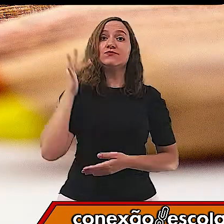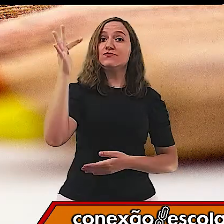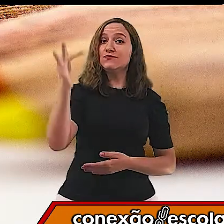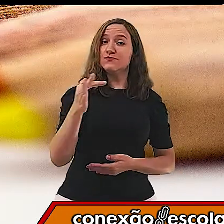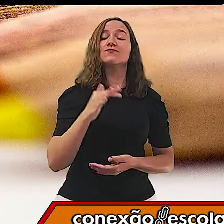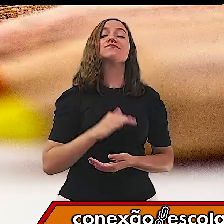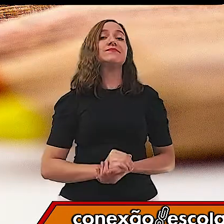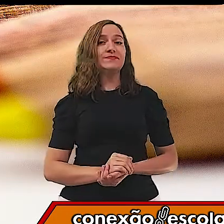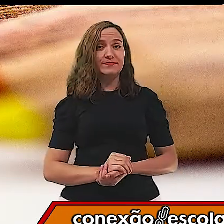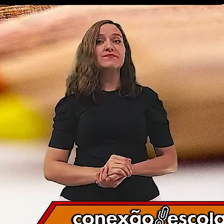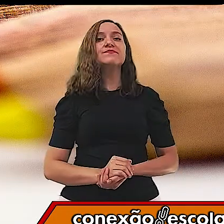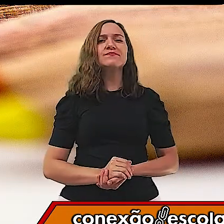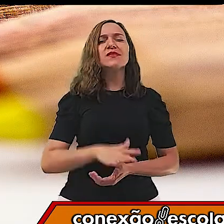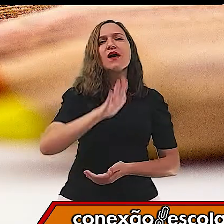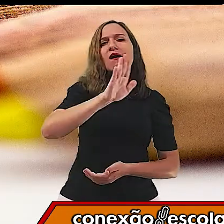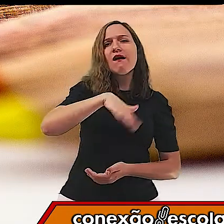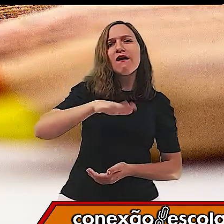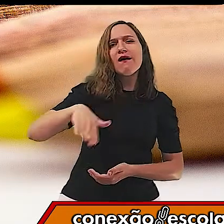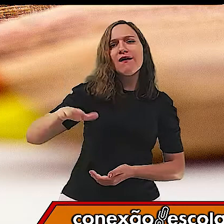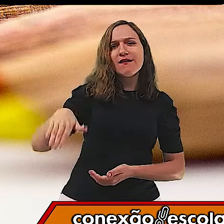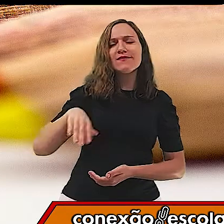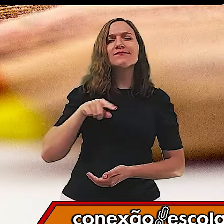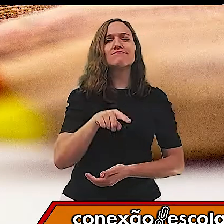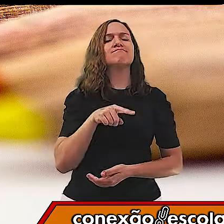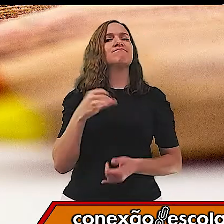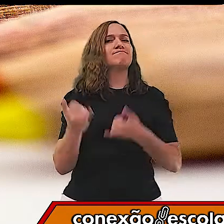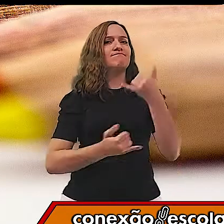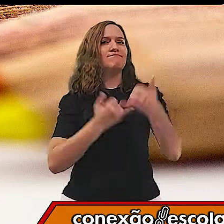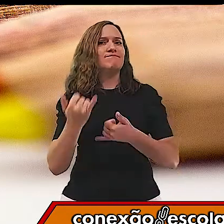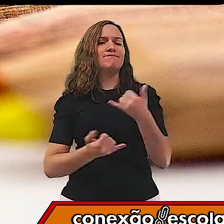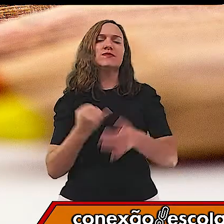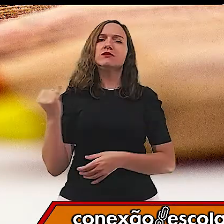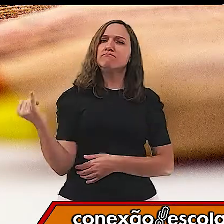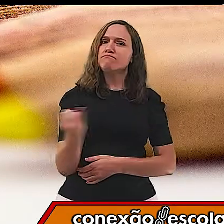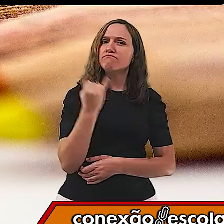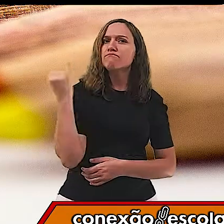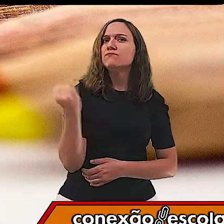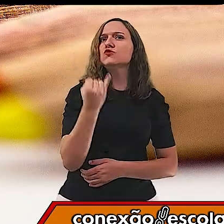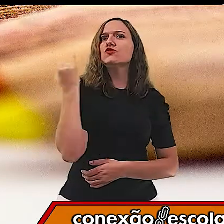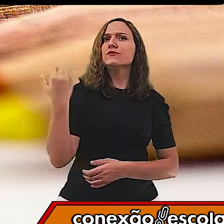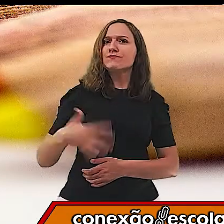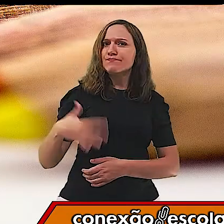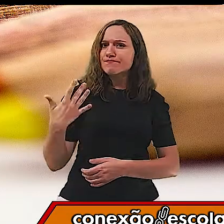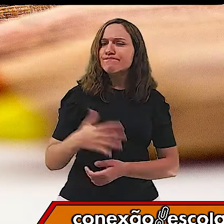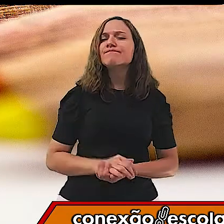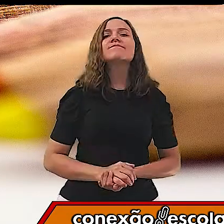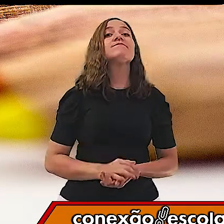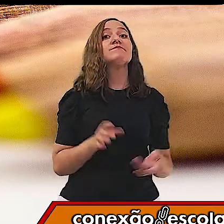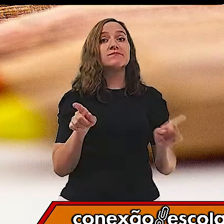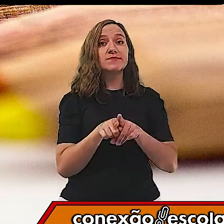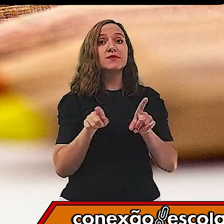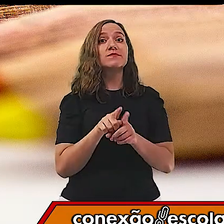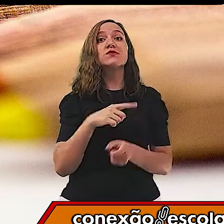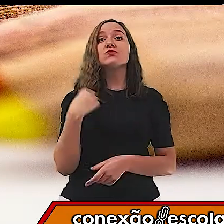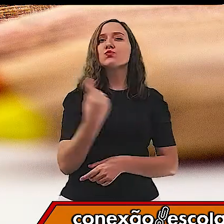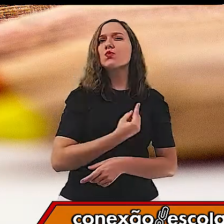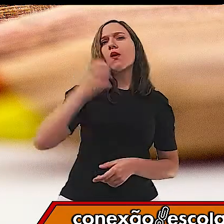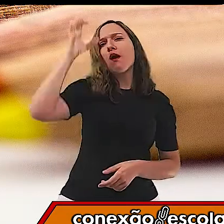futuro, ser criança, que a brincadeira é muito importante e que nós